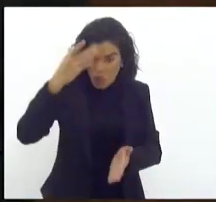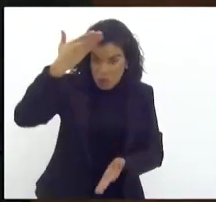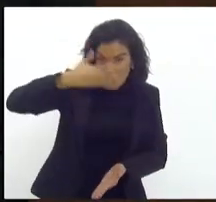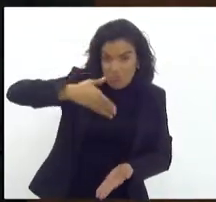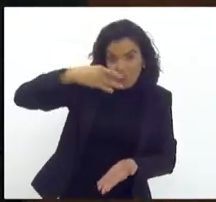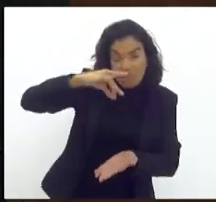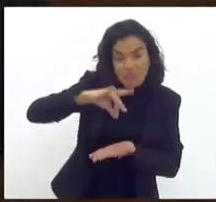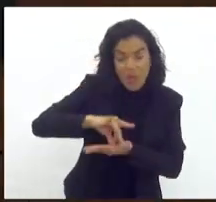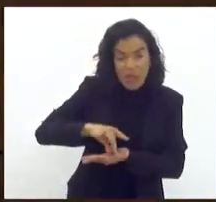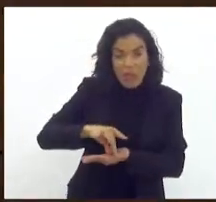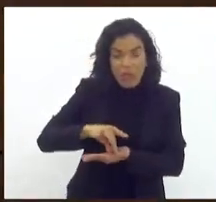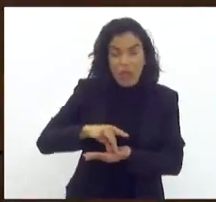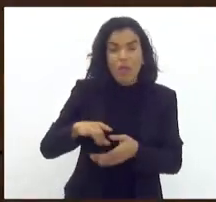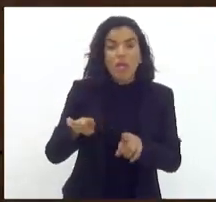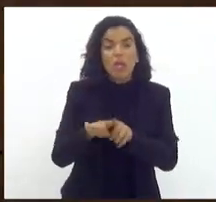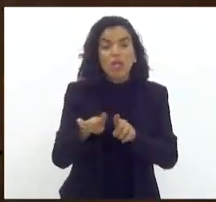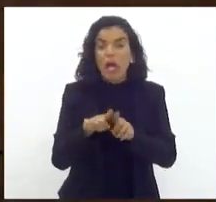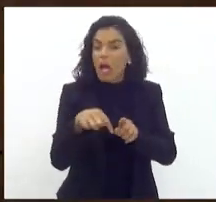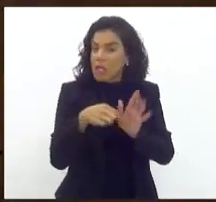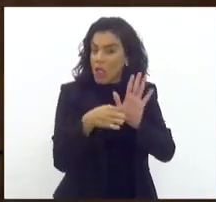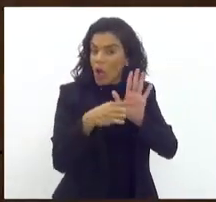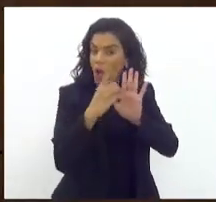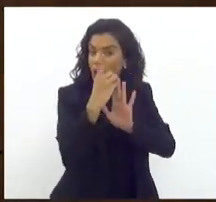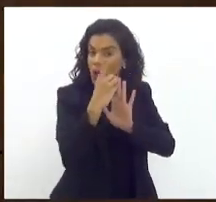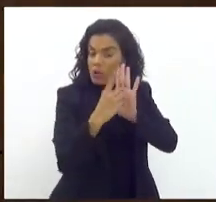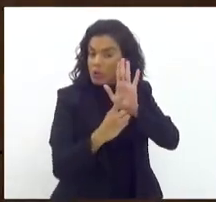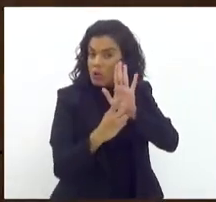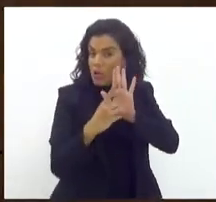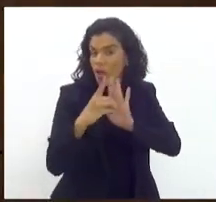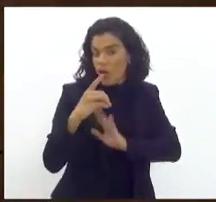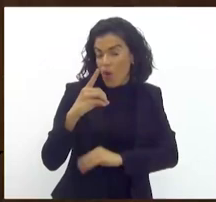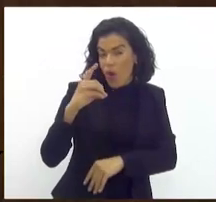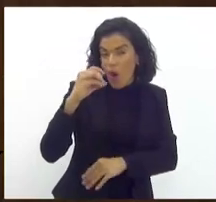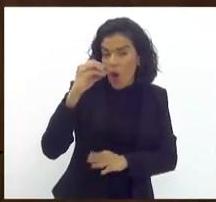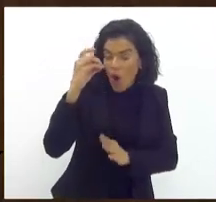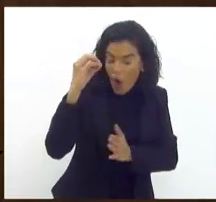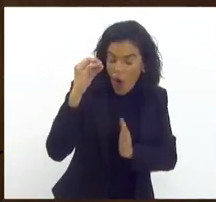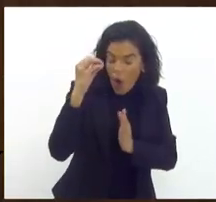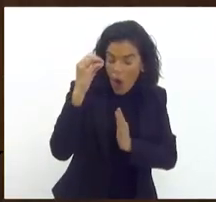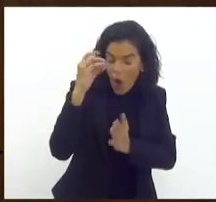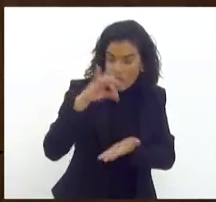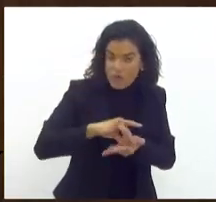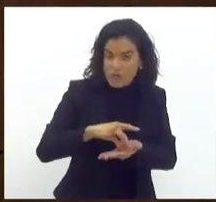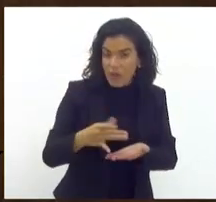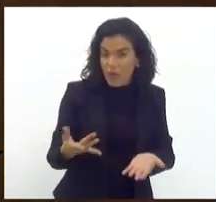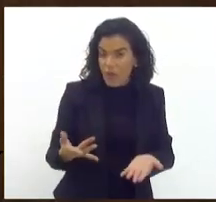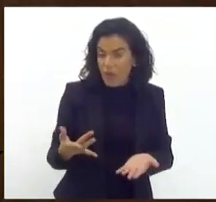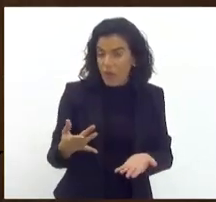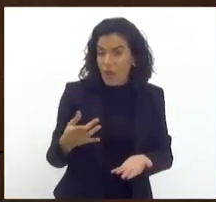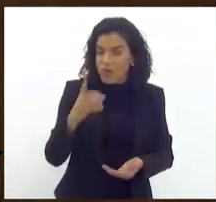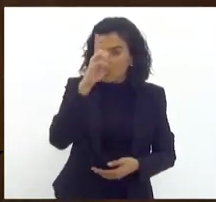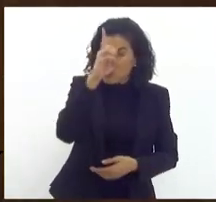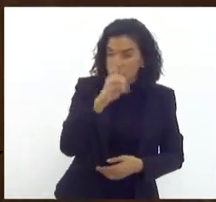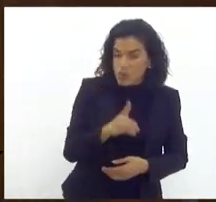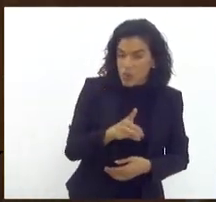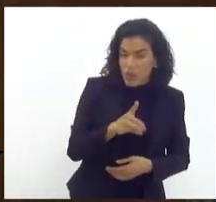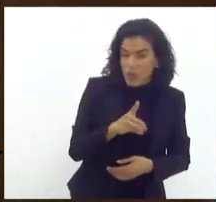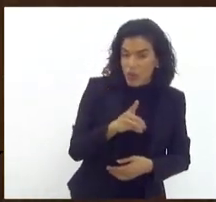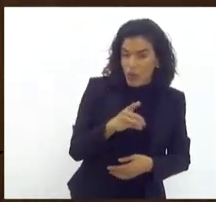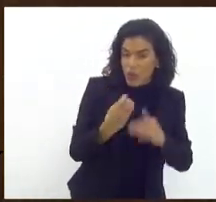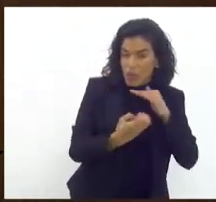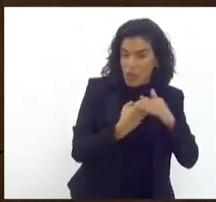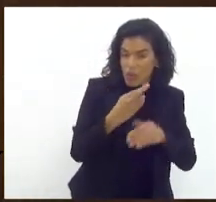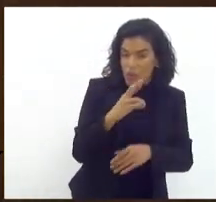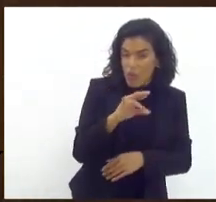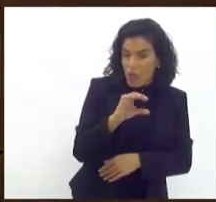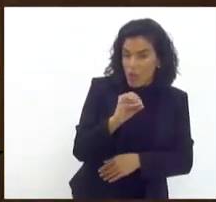é verdadeiro e que está no Diário Oficial ele pegou um diretor da riotur e